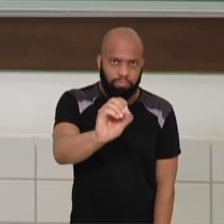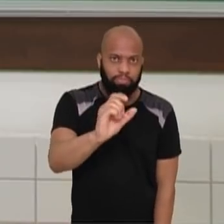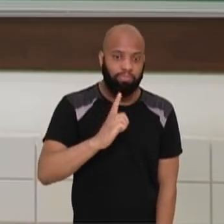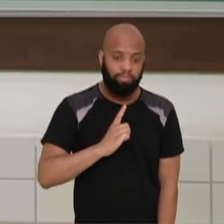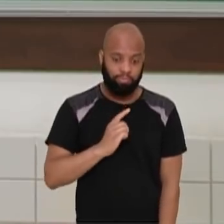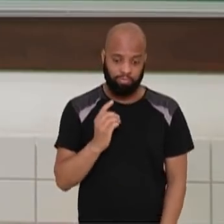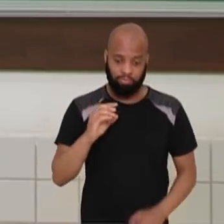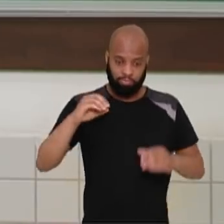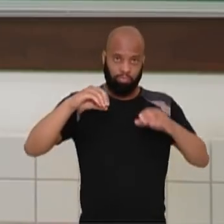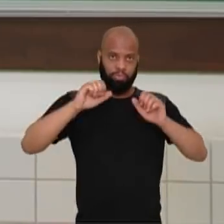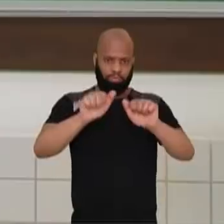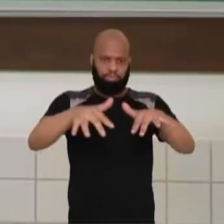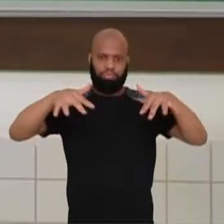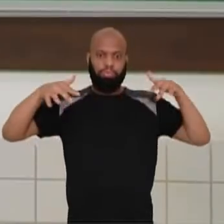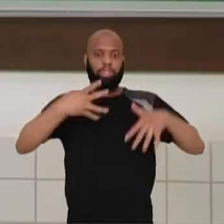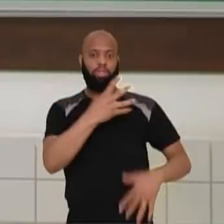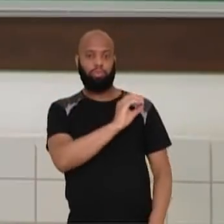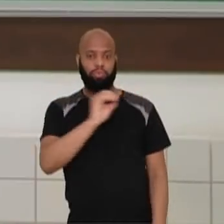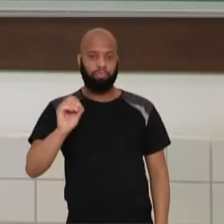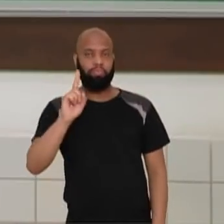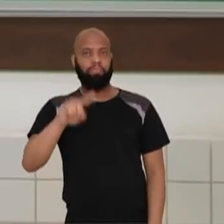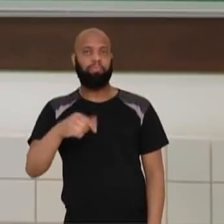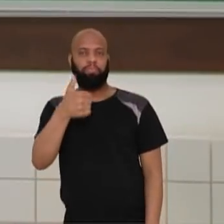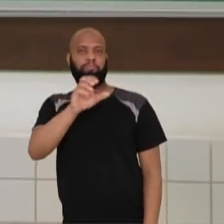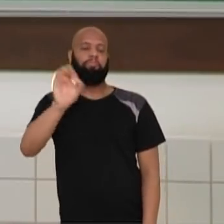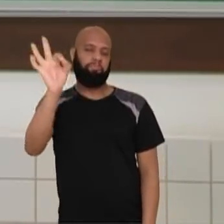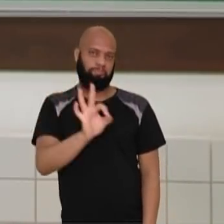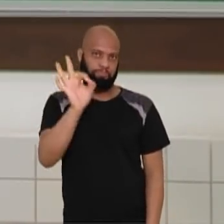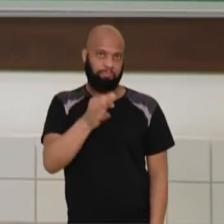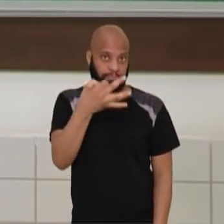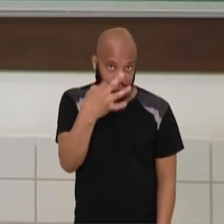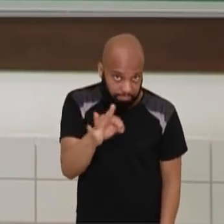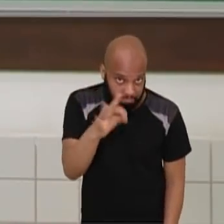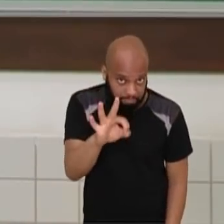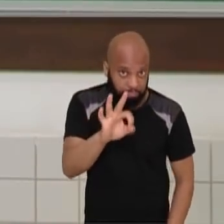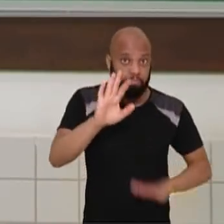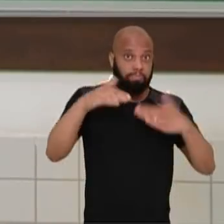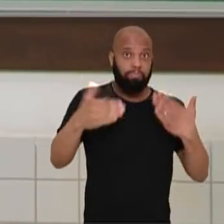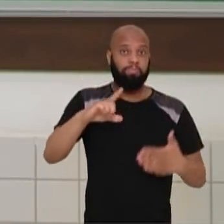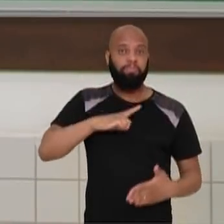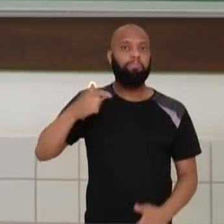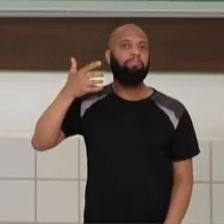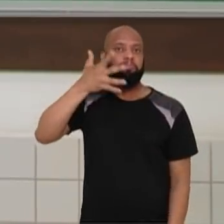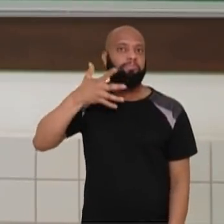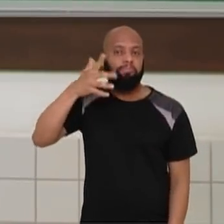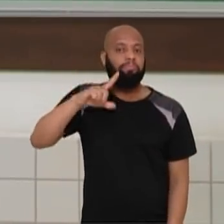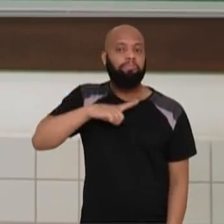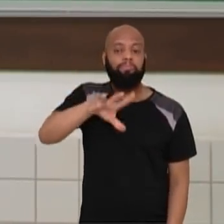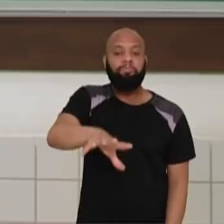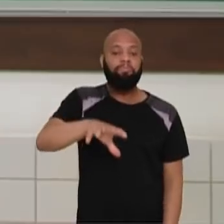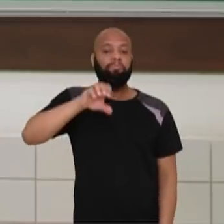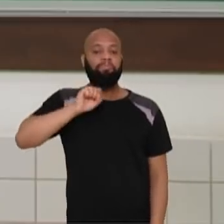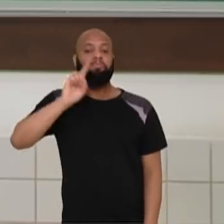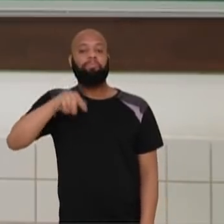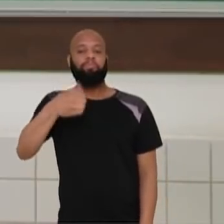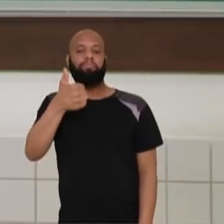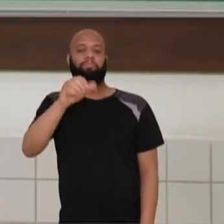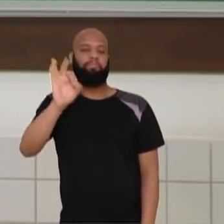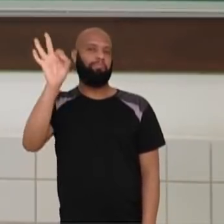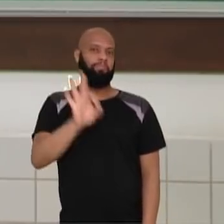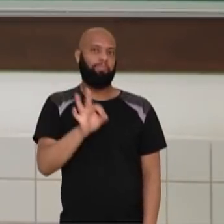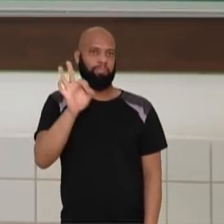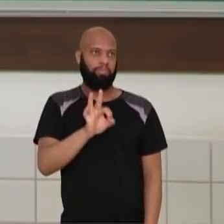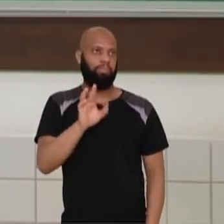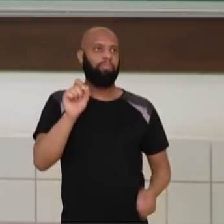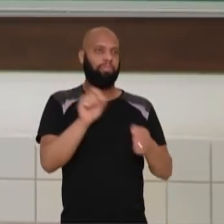de 400 representa 10%. Então, de cada palestra vai ser pego